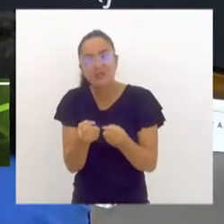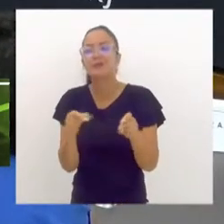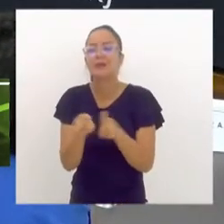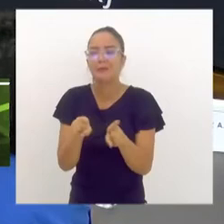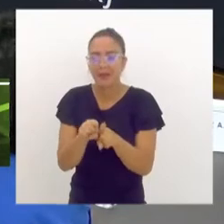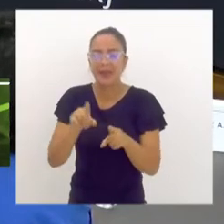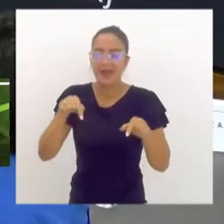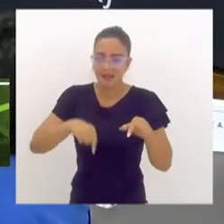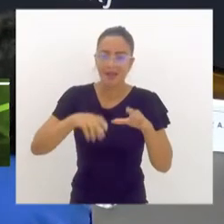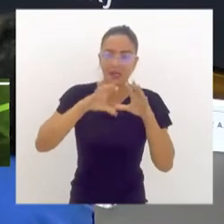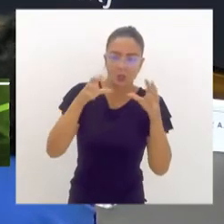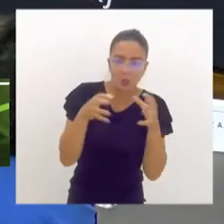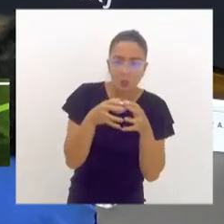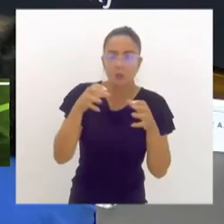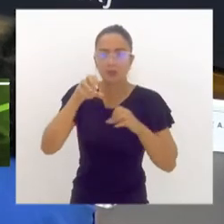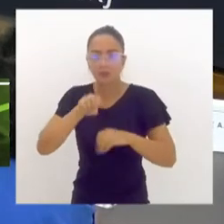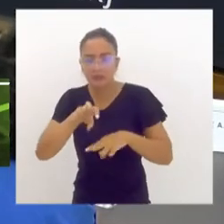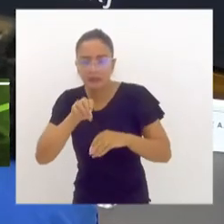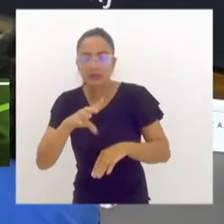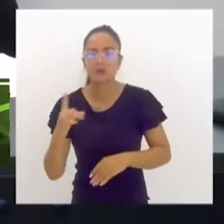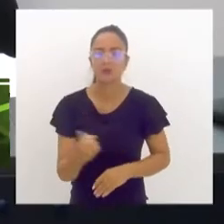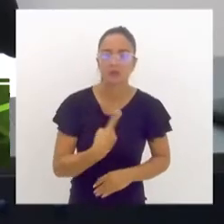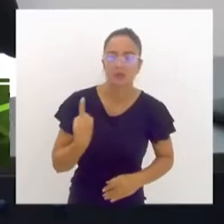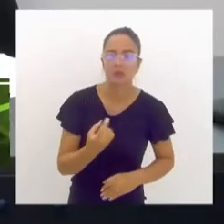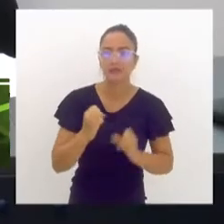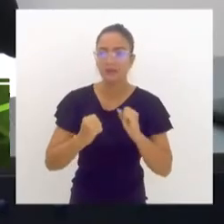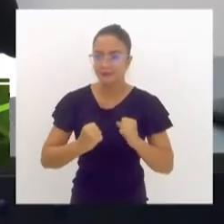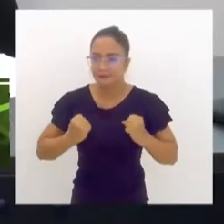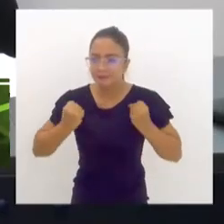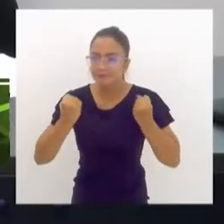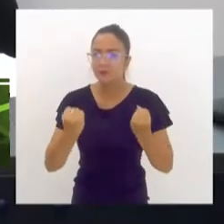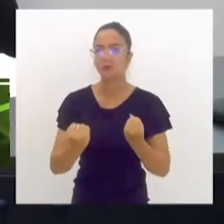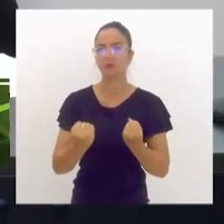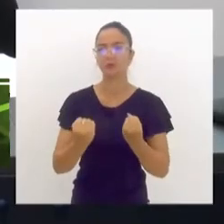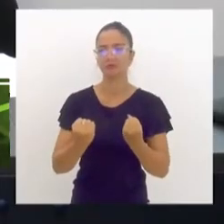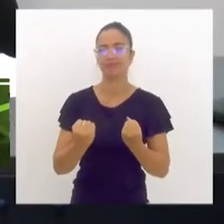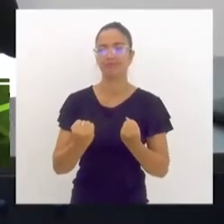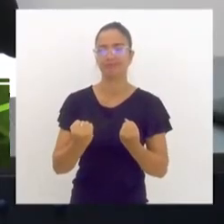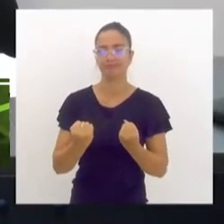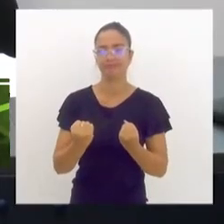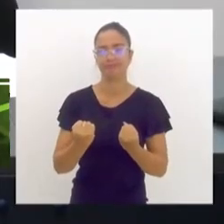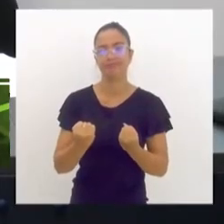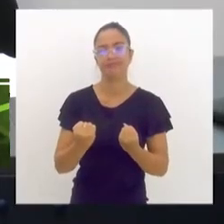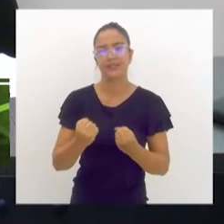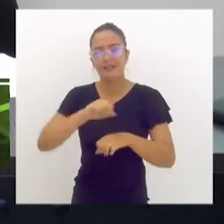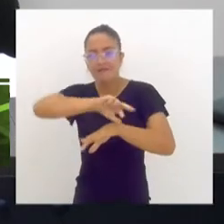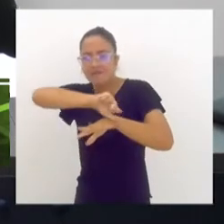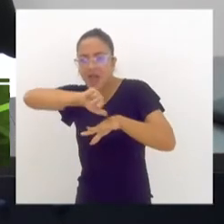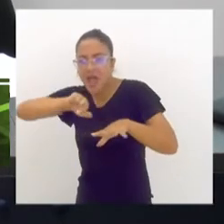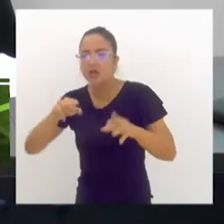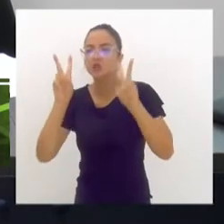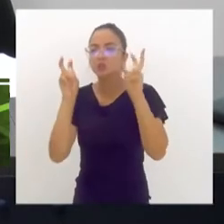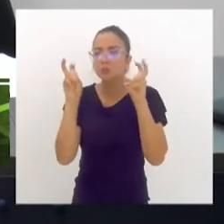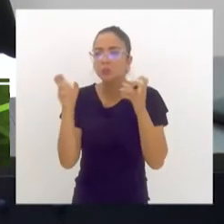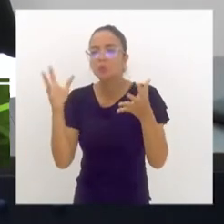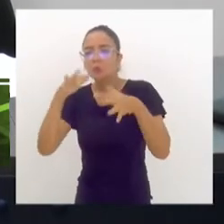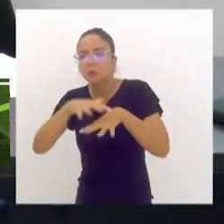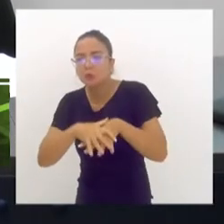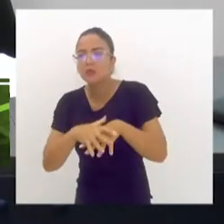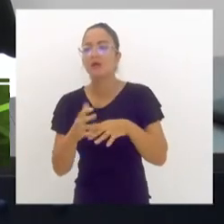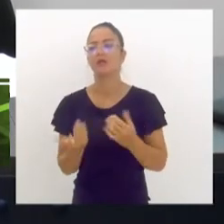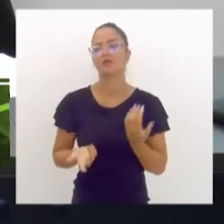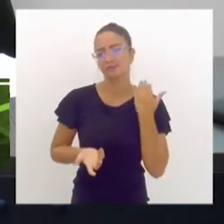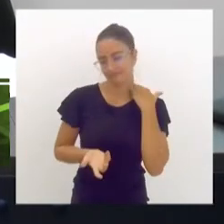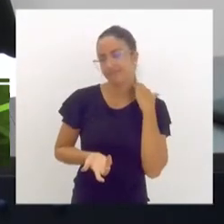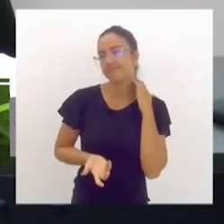comissão se empenhar nos diferentes aspectos, né, da inclusão e da diversidade. Destaco o